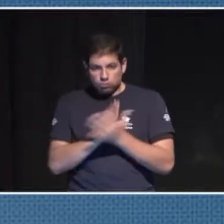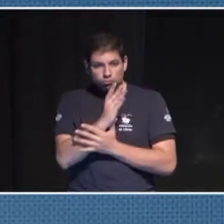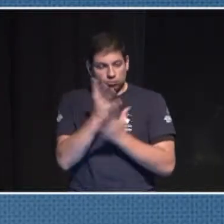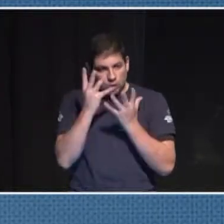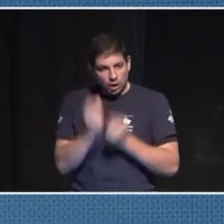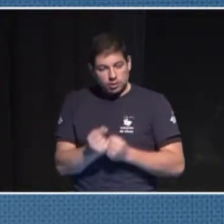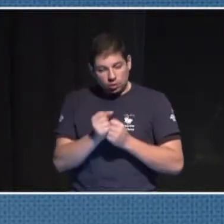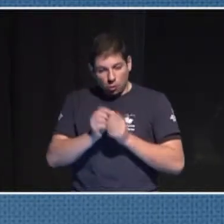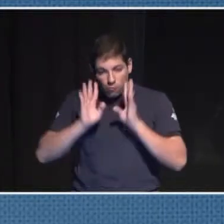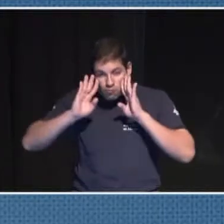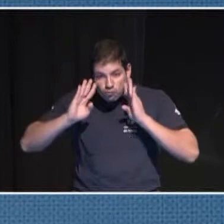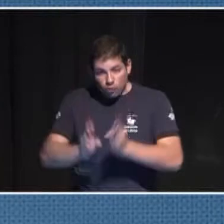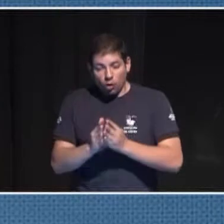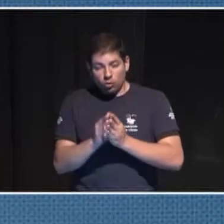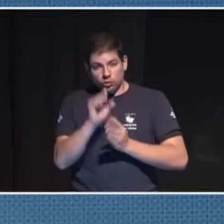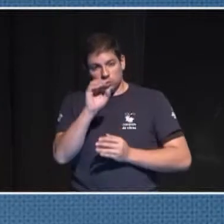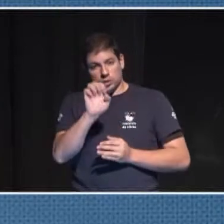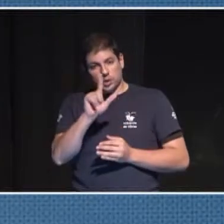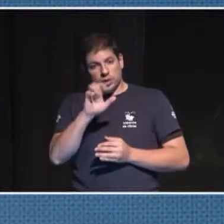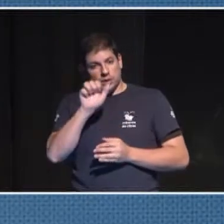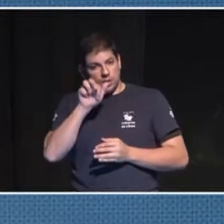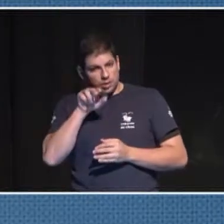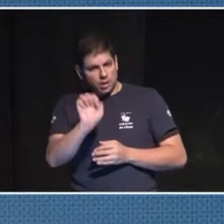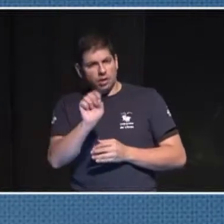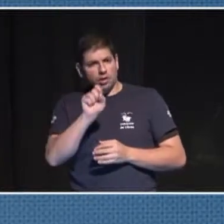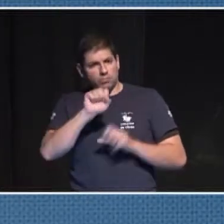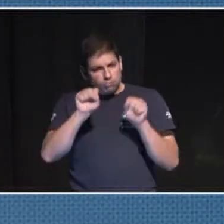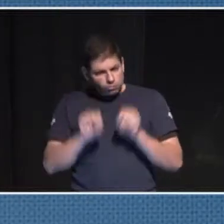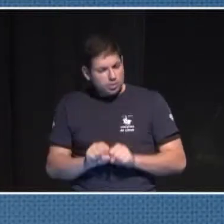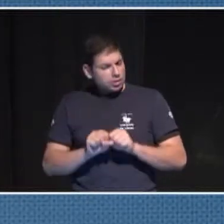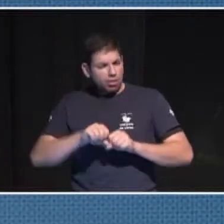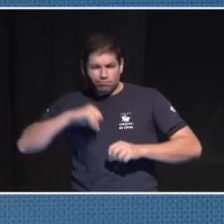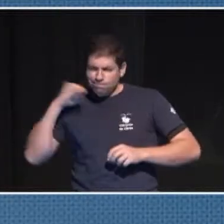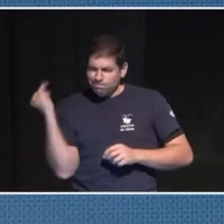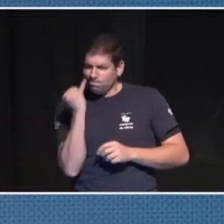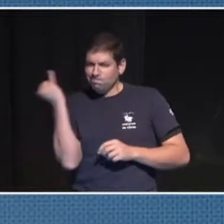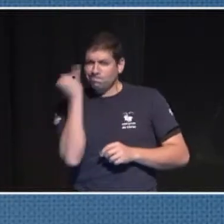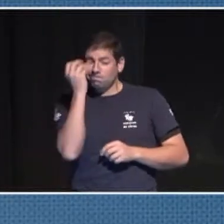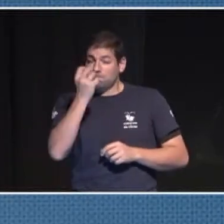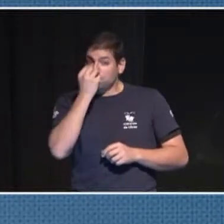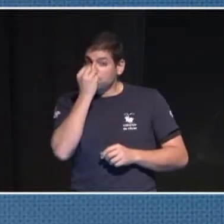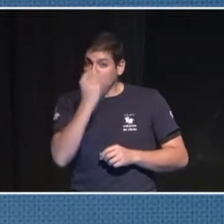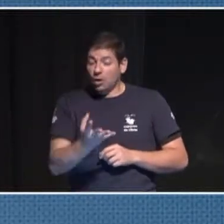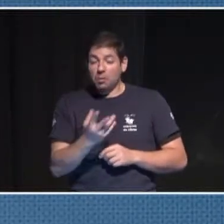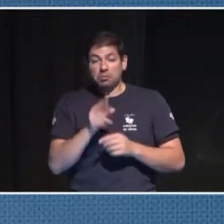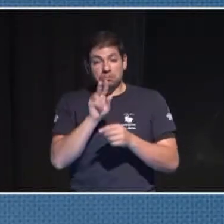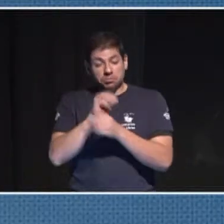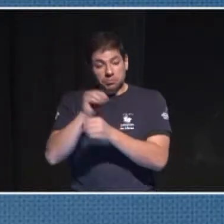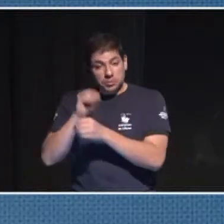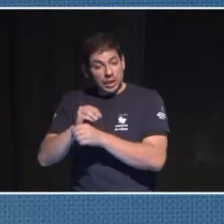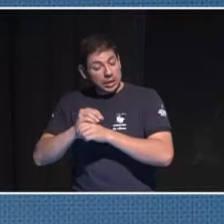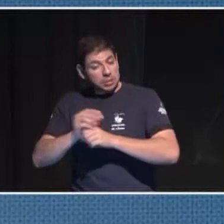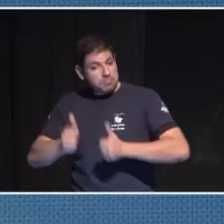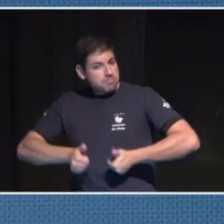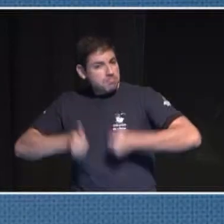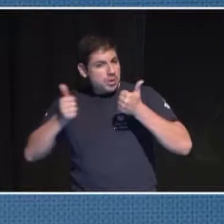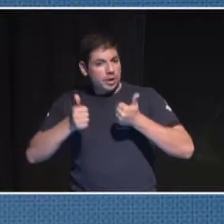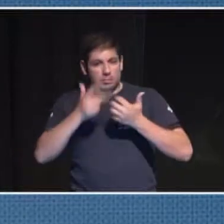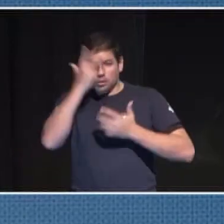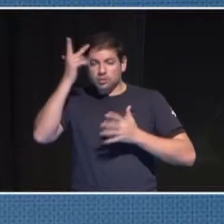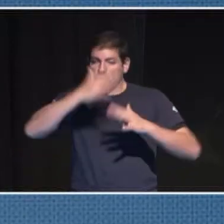especificamente para uso na esclerose sistêmica são de valor inestimável e representam um ganho para todos